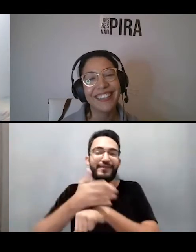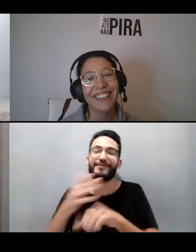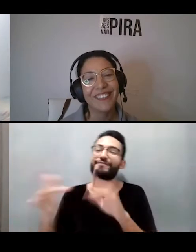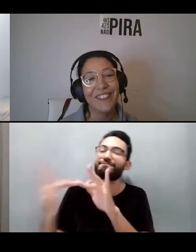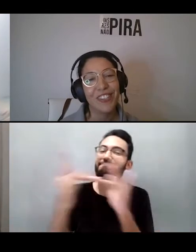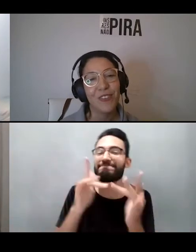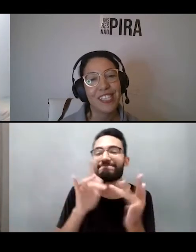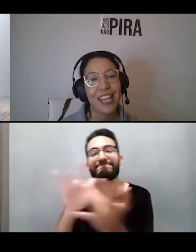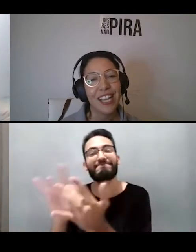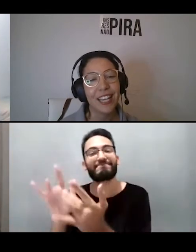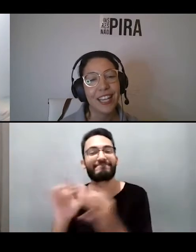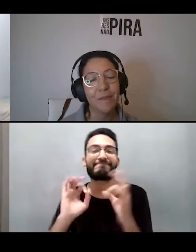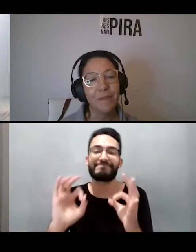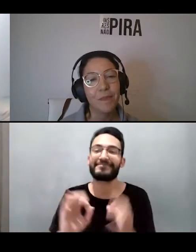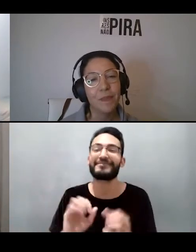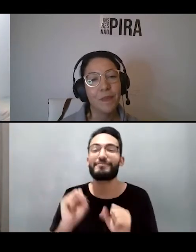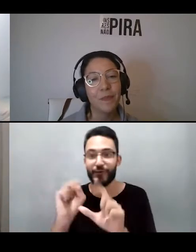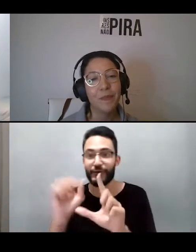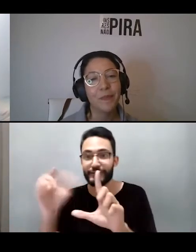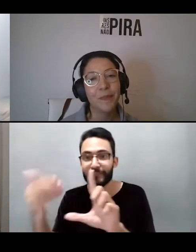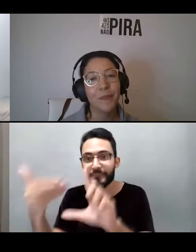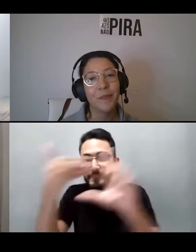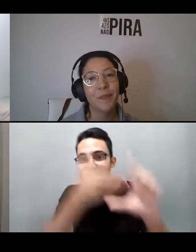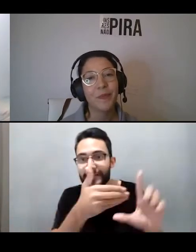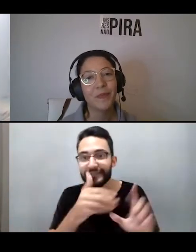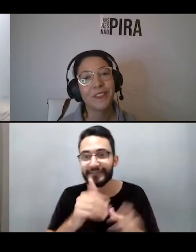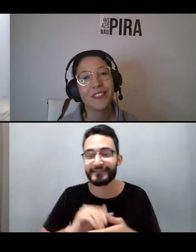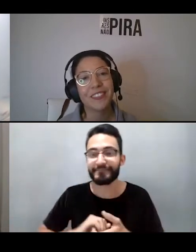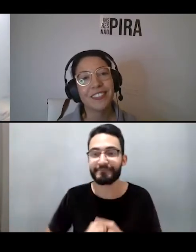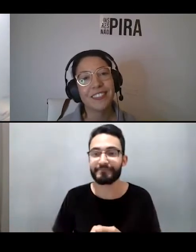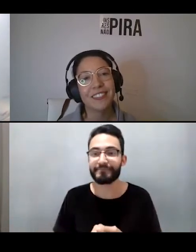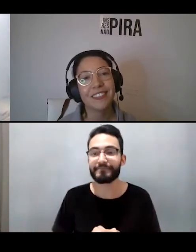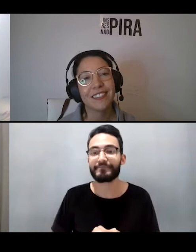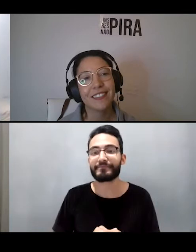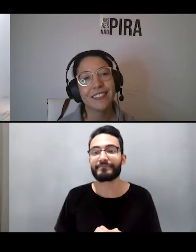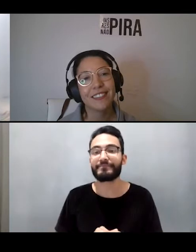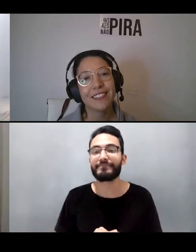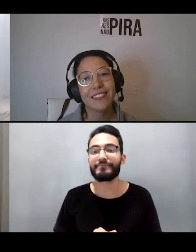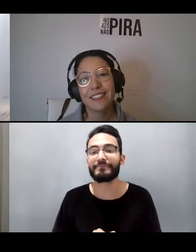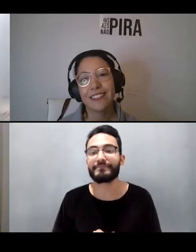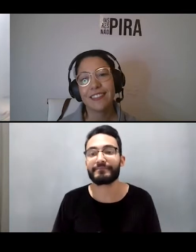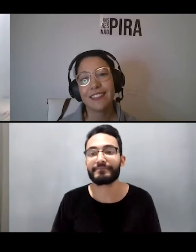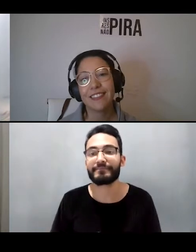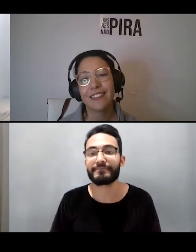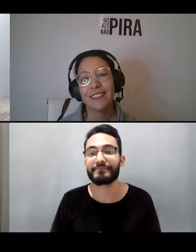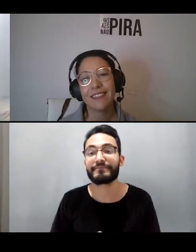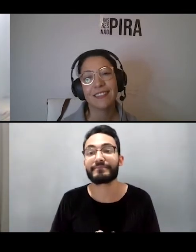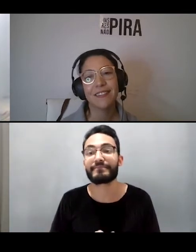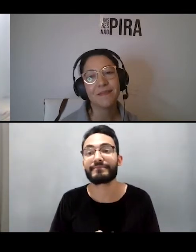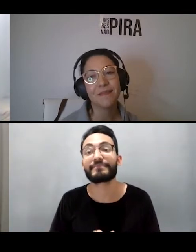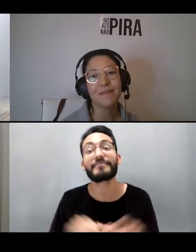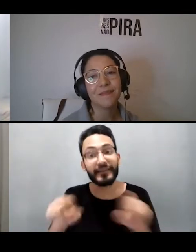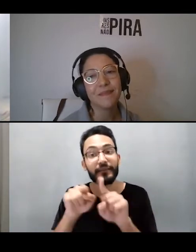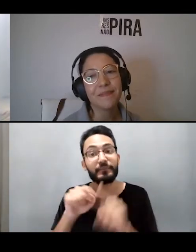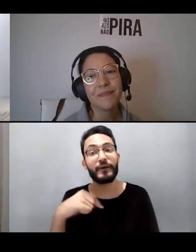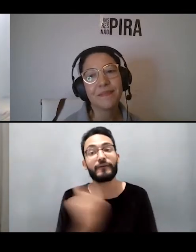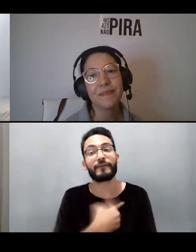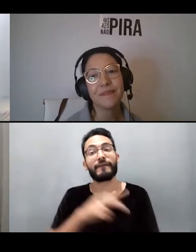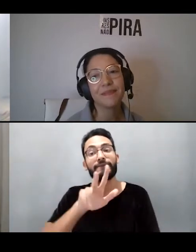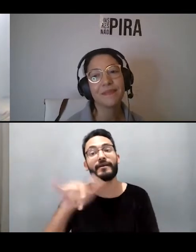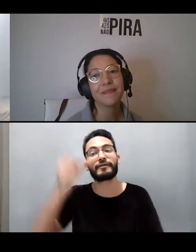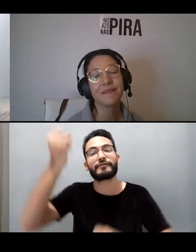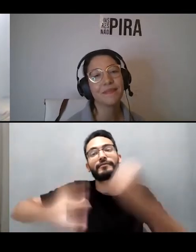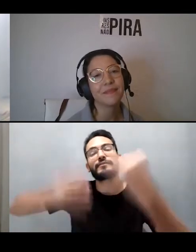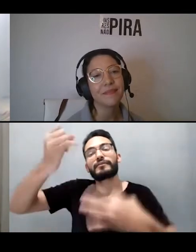Pode passar aí, Lê. gente vai contar um pouquinho aqui, né, como que é o